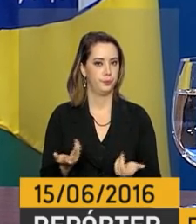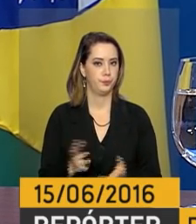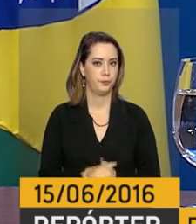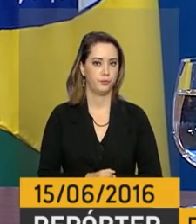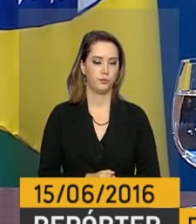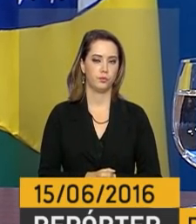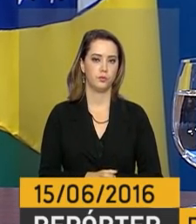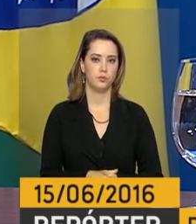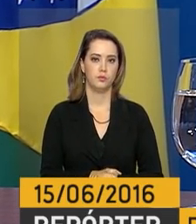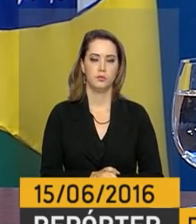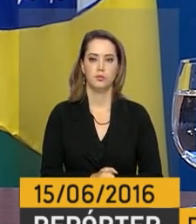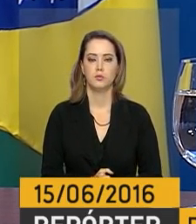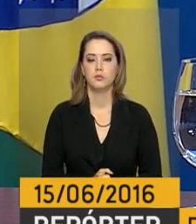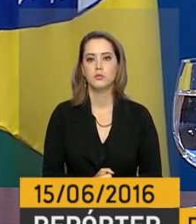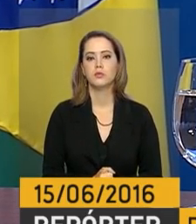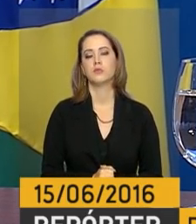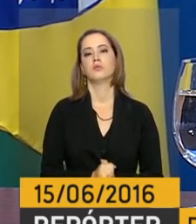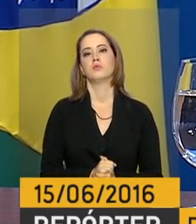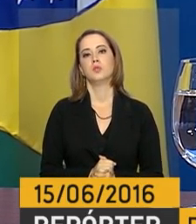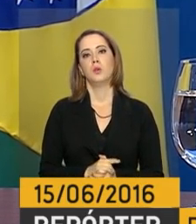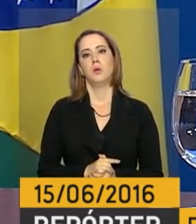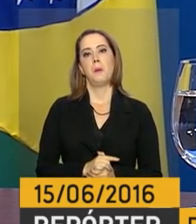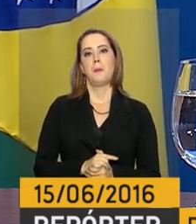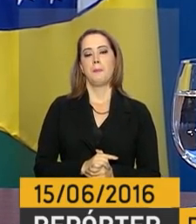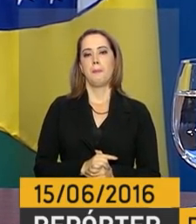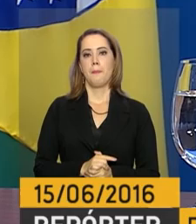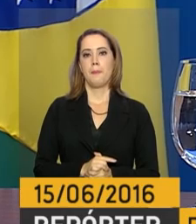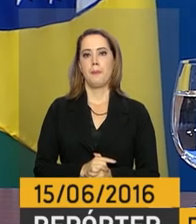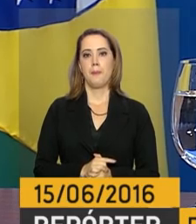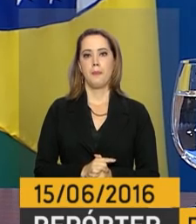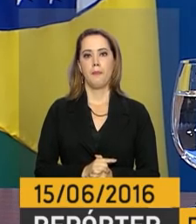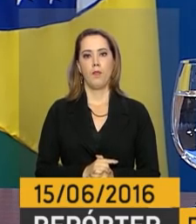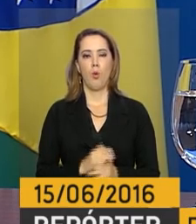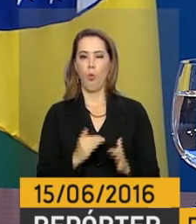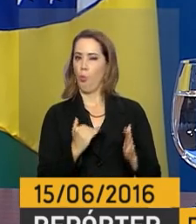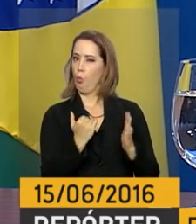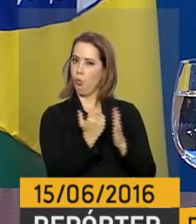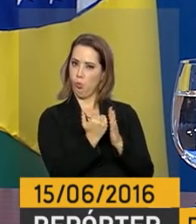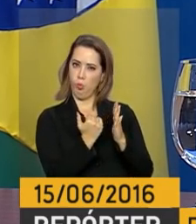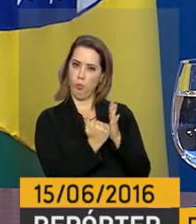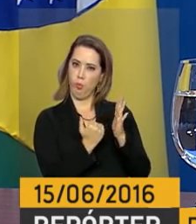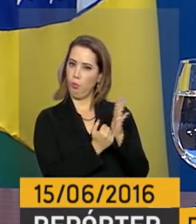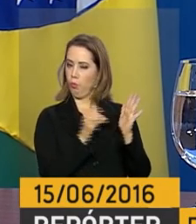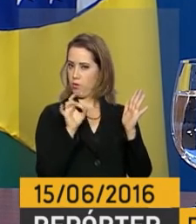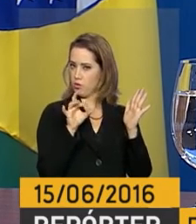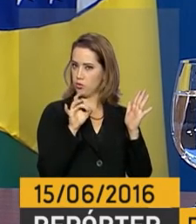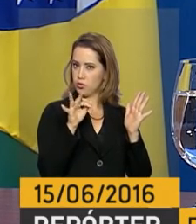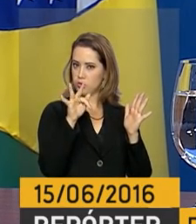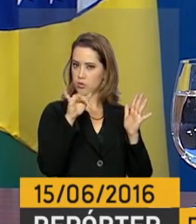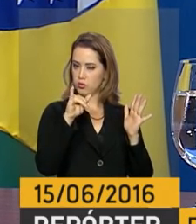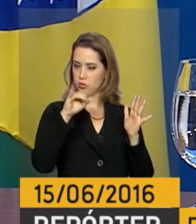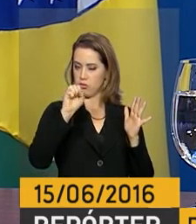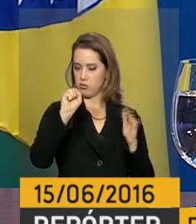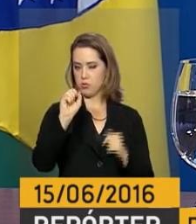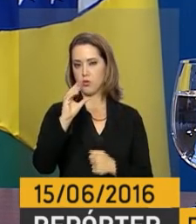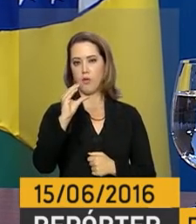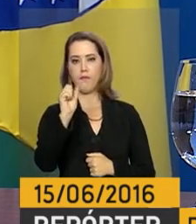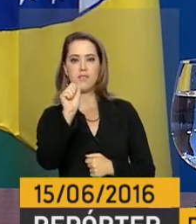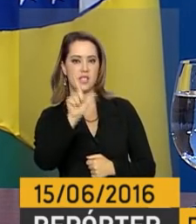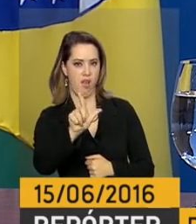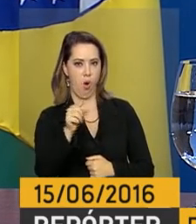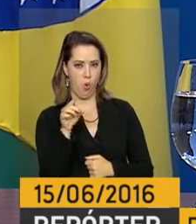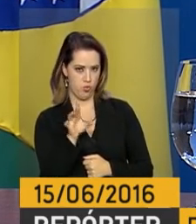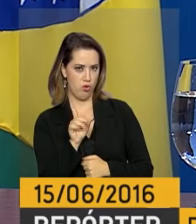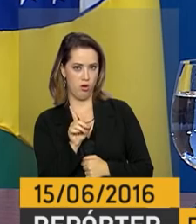resumo, eh, não é um plano exclusivamente fiscal, no sentido de que